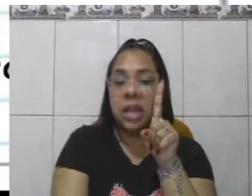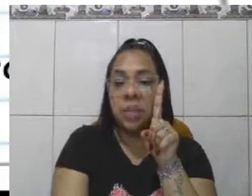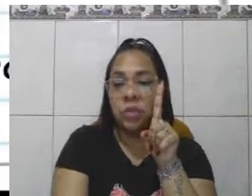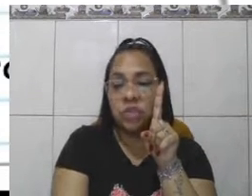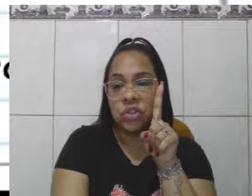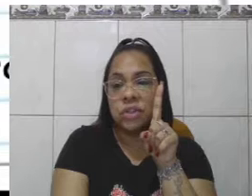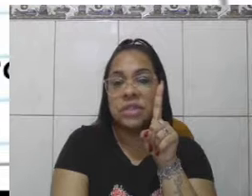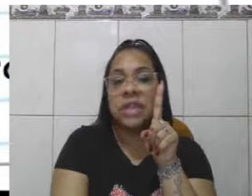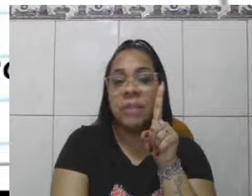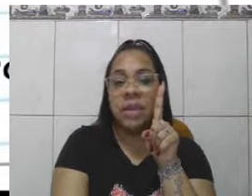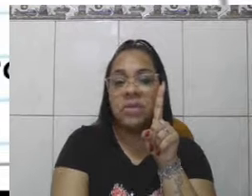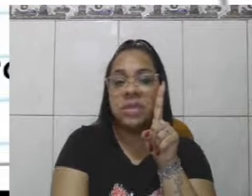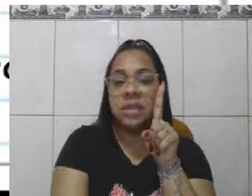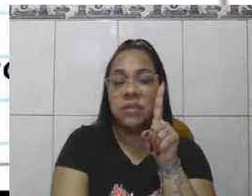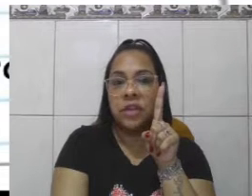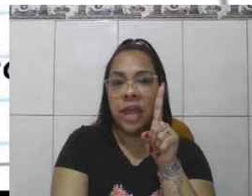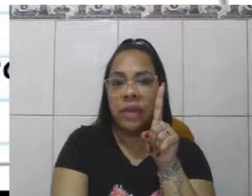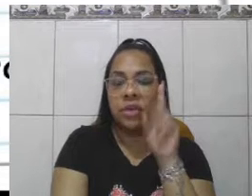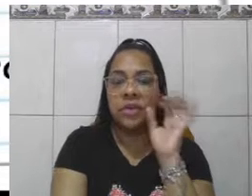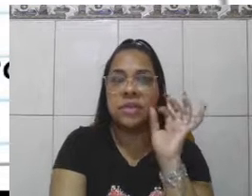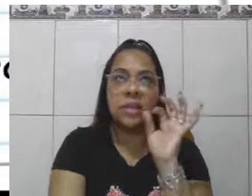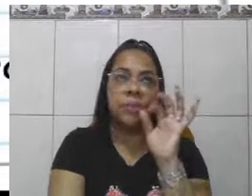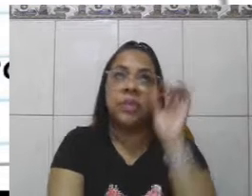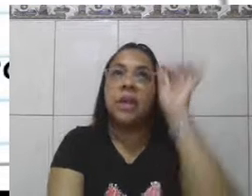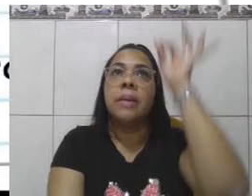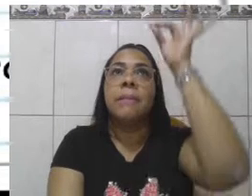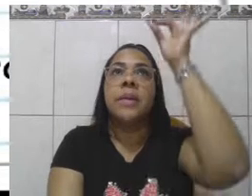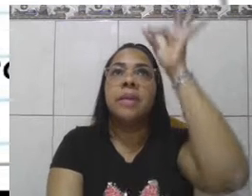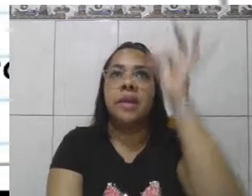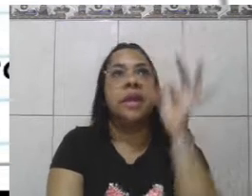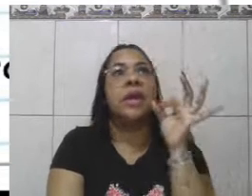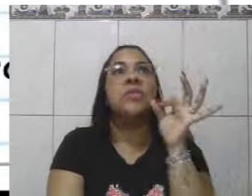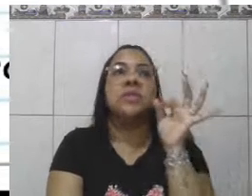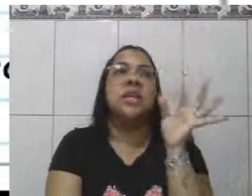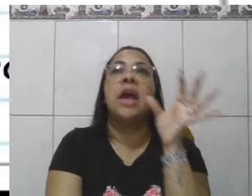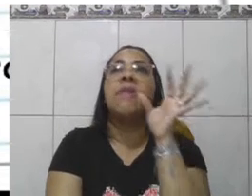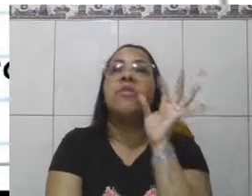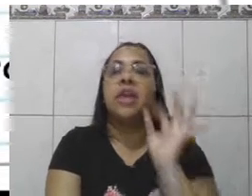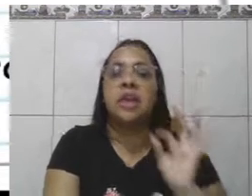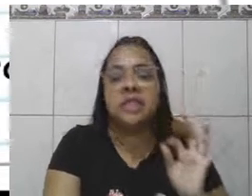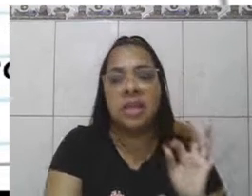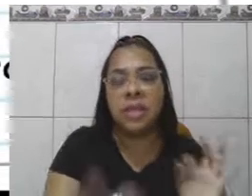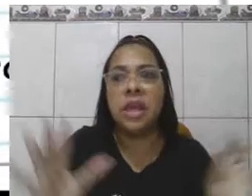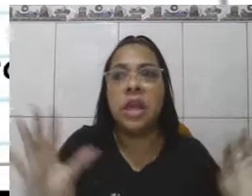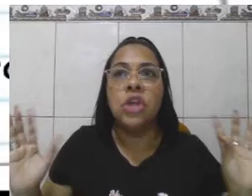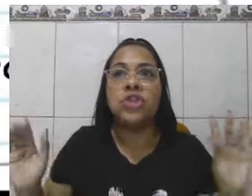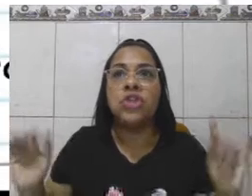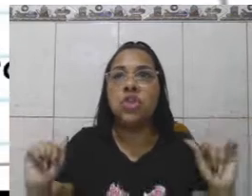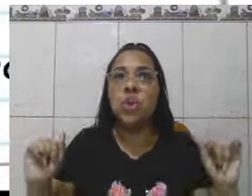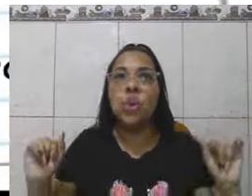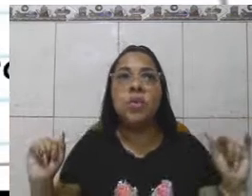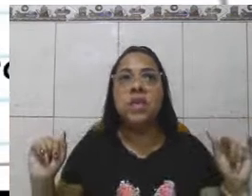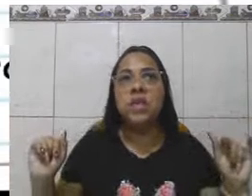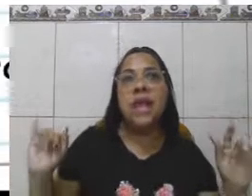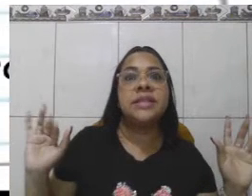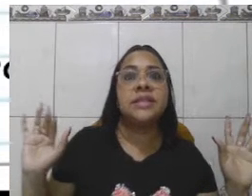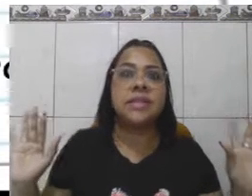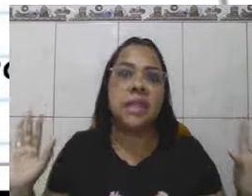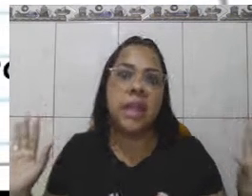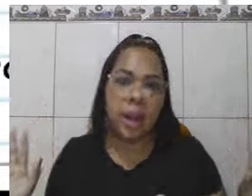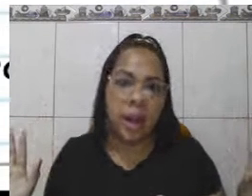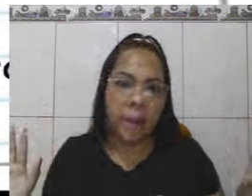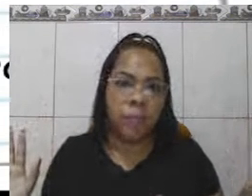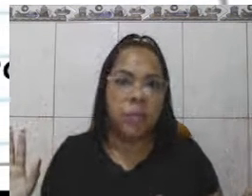que queremos saber o significado. Então, assim, primeira eu sei, eu vou querer saber sobre o que